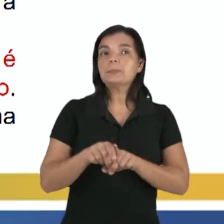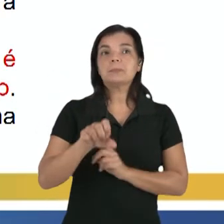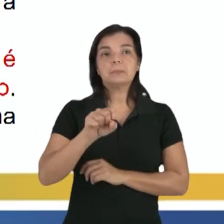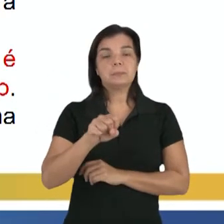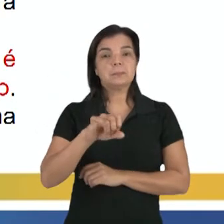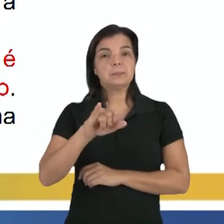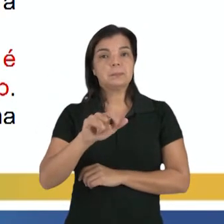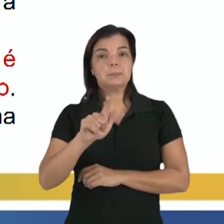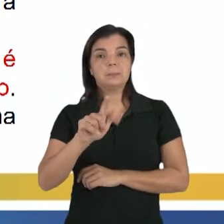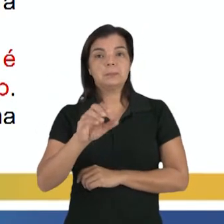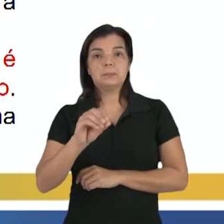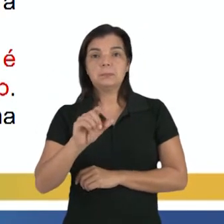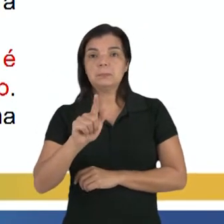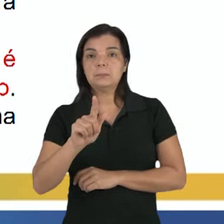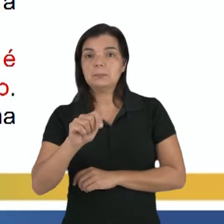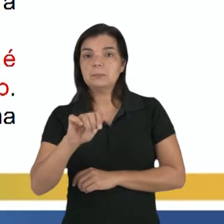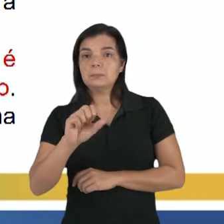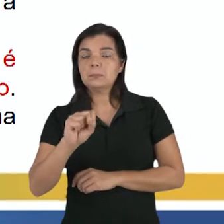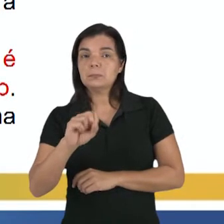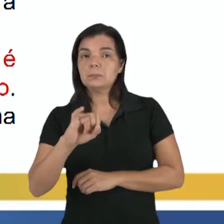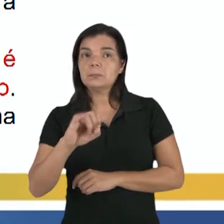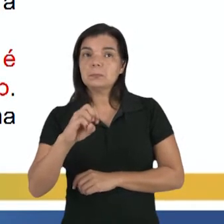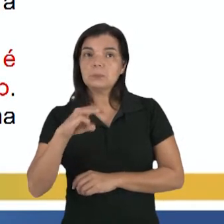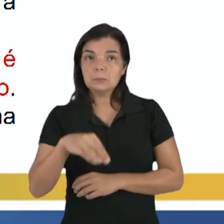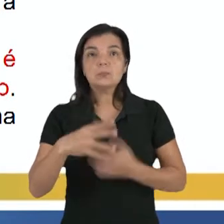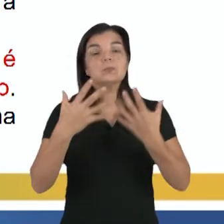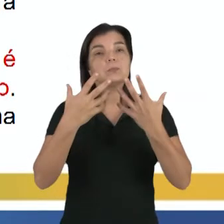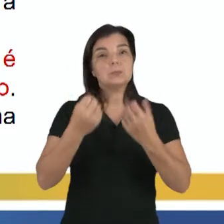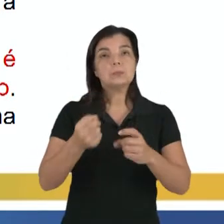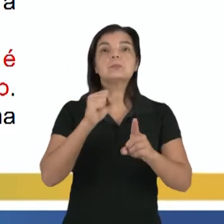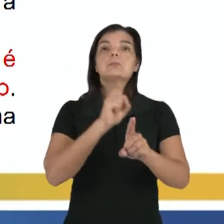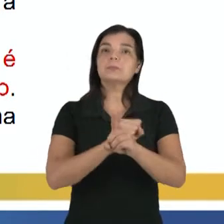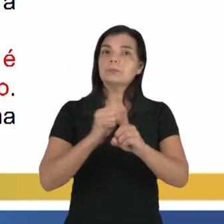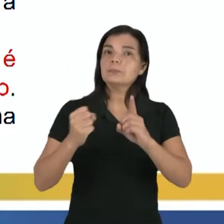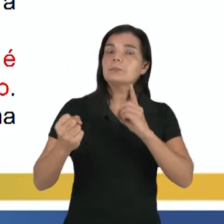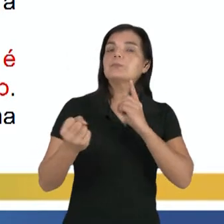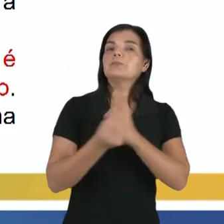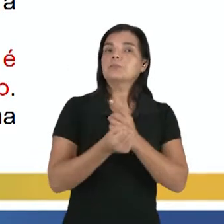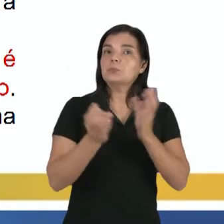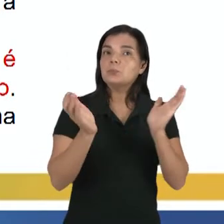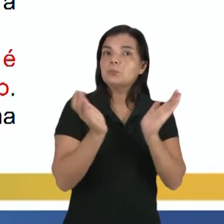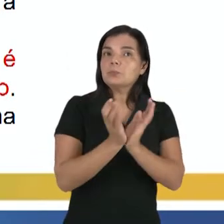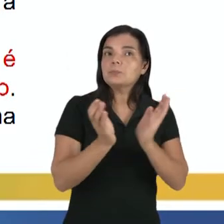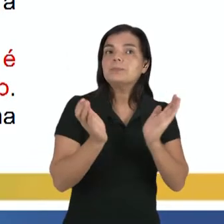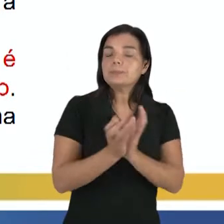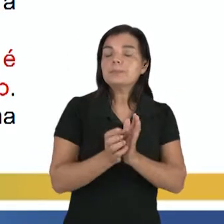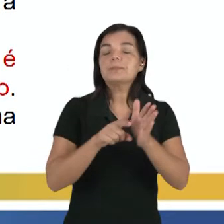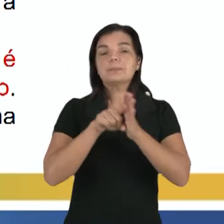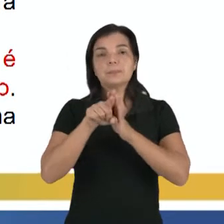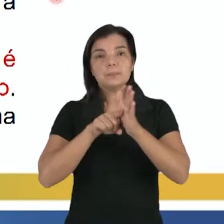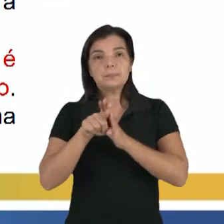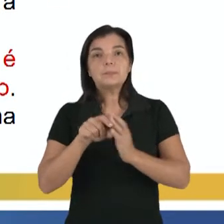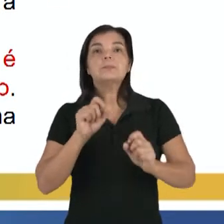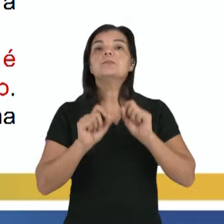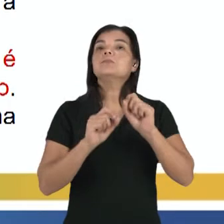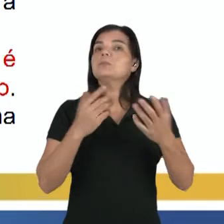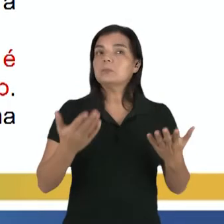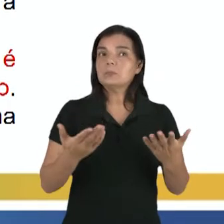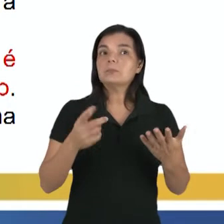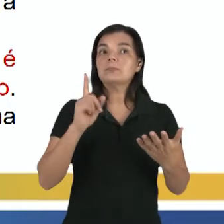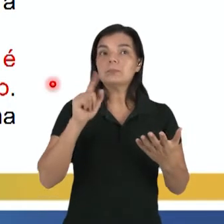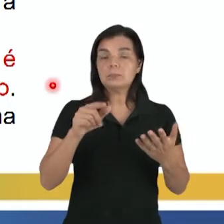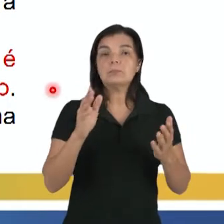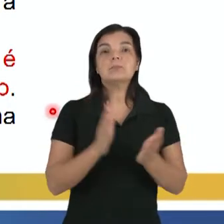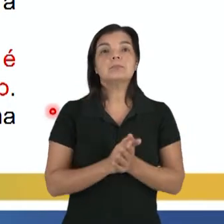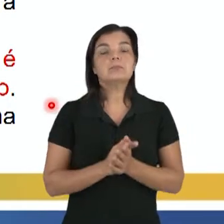o mais aceito por toda a sociedade, pela comunidade científica é o silogismo, né, que é a